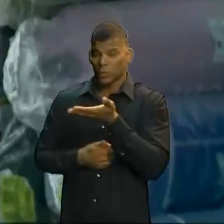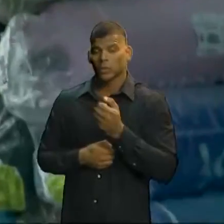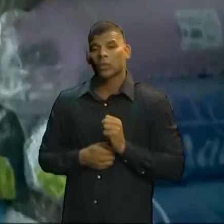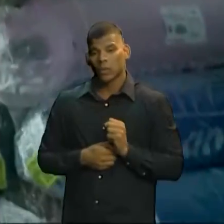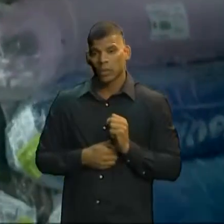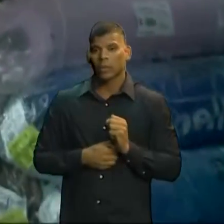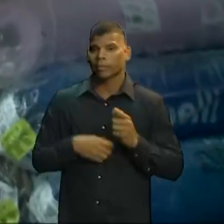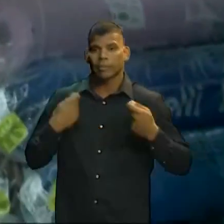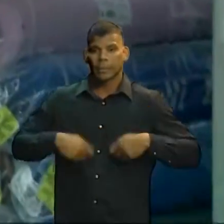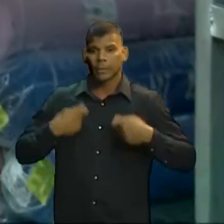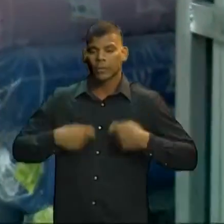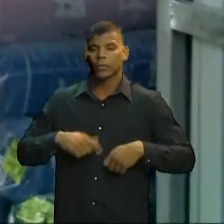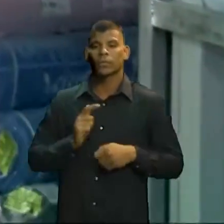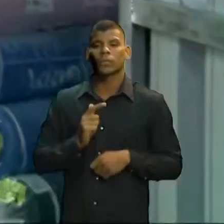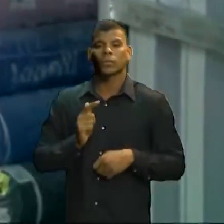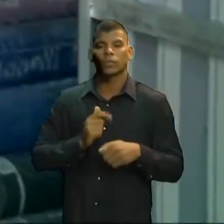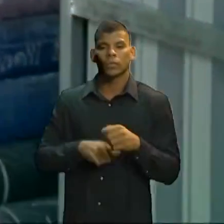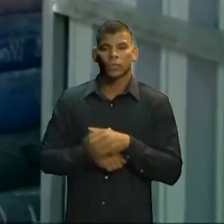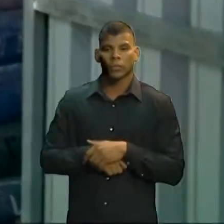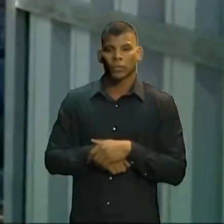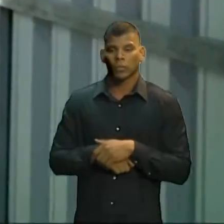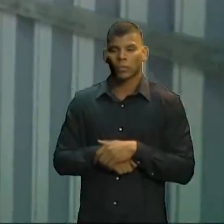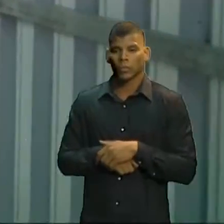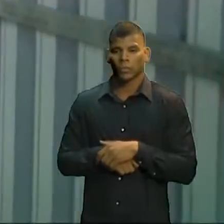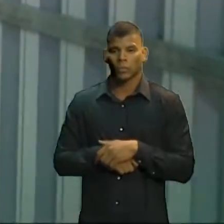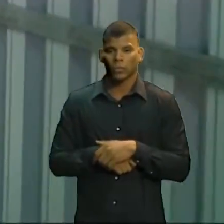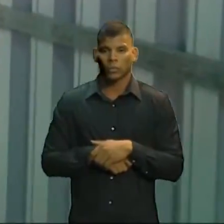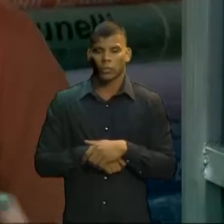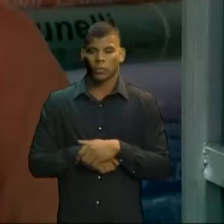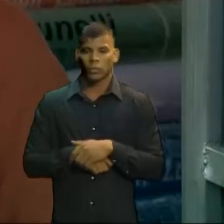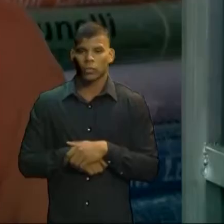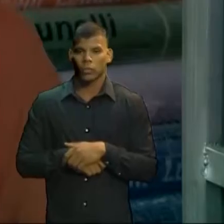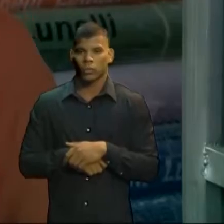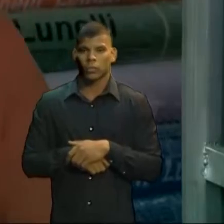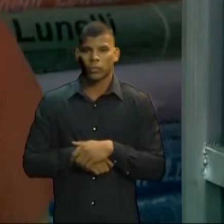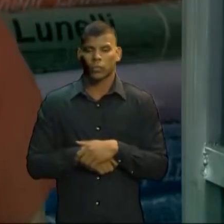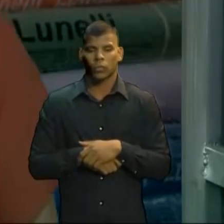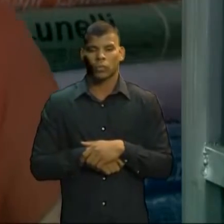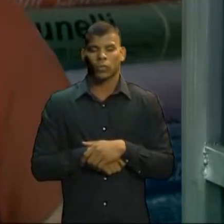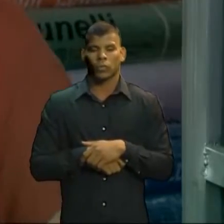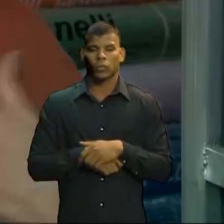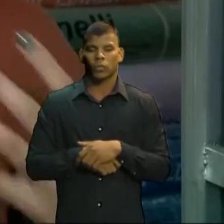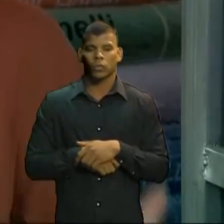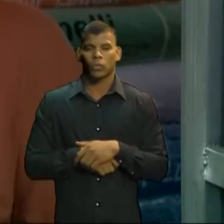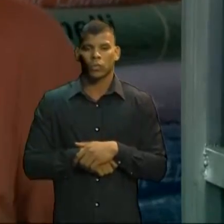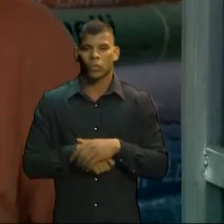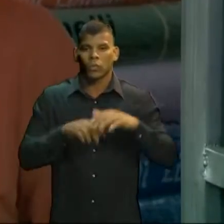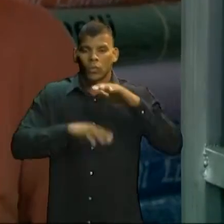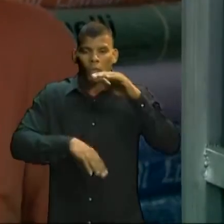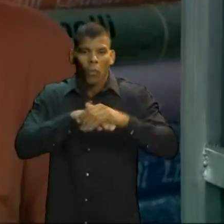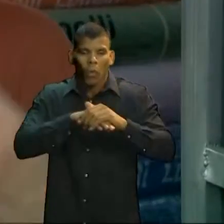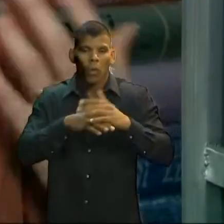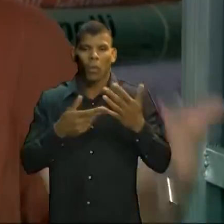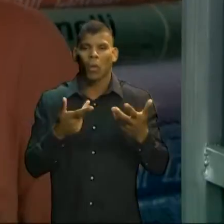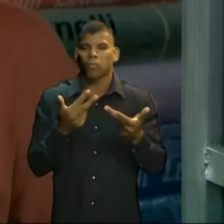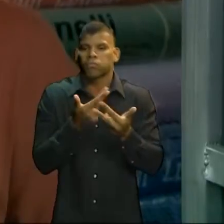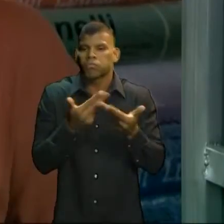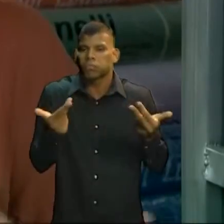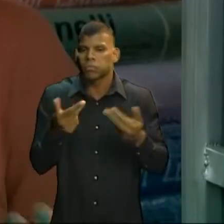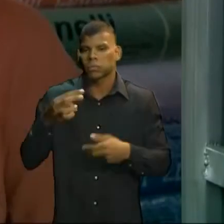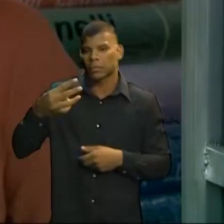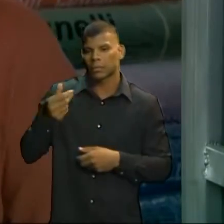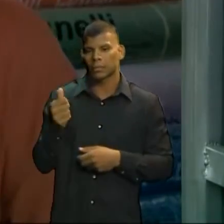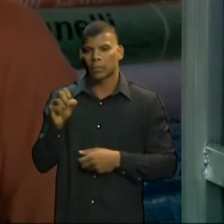tornaram essenciais para o pleno funcionamento do seu negócio. Minha demanda inicial era guardar alguns mostruários, algumas malas